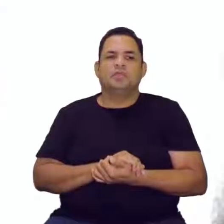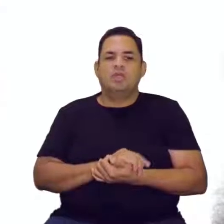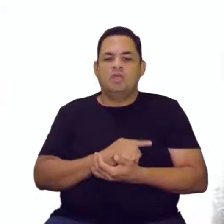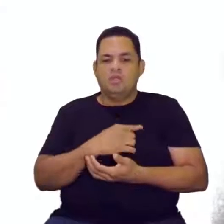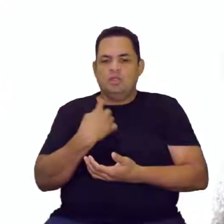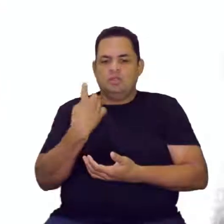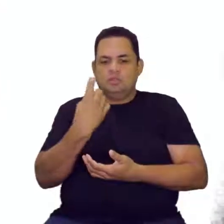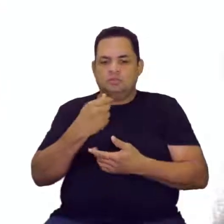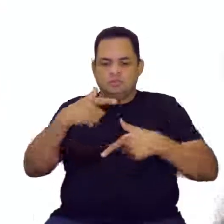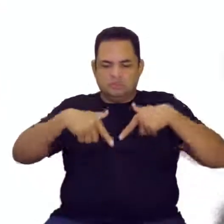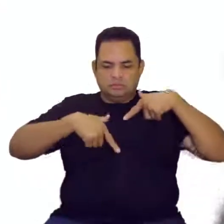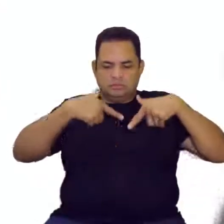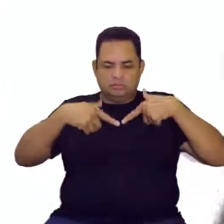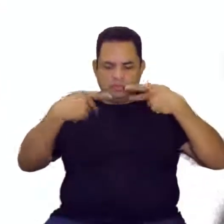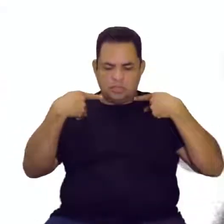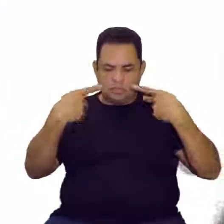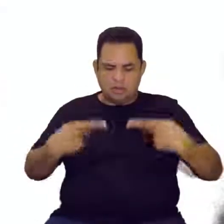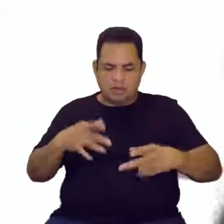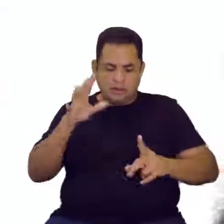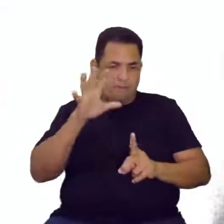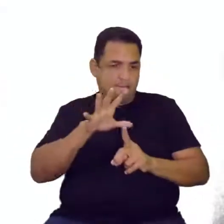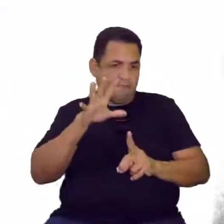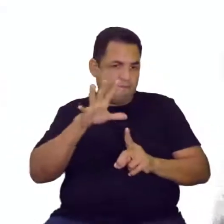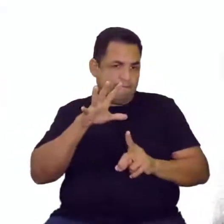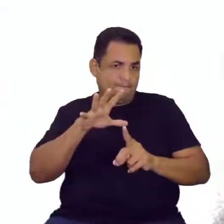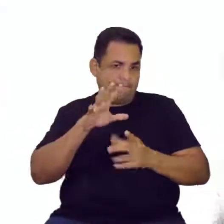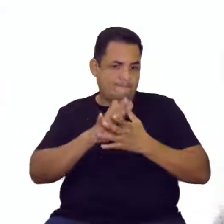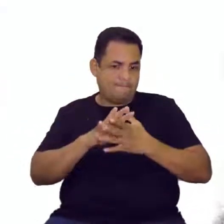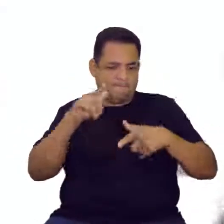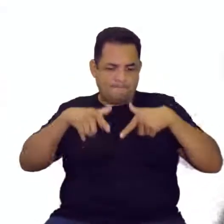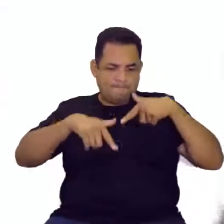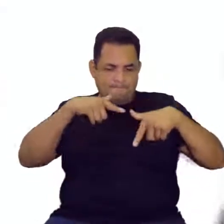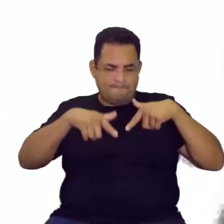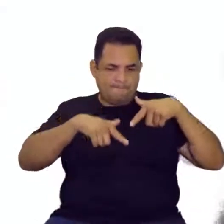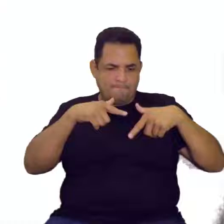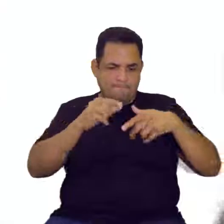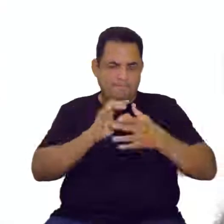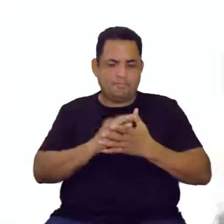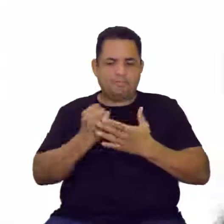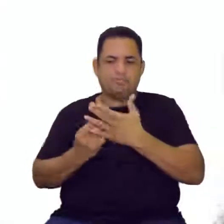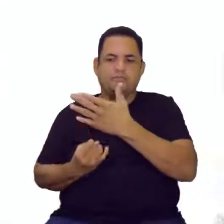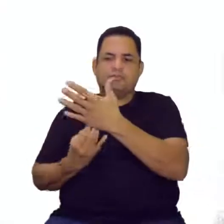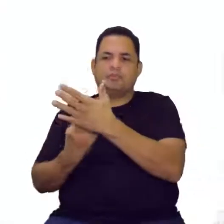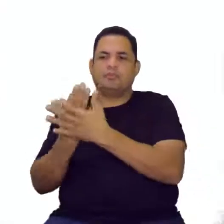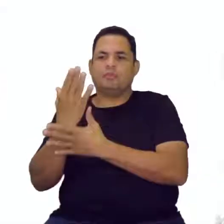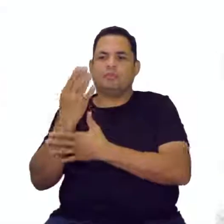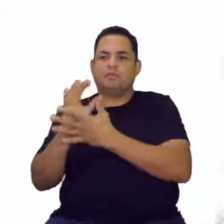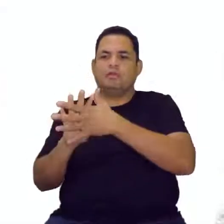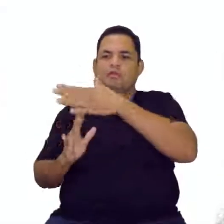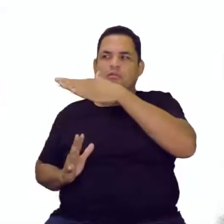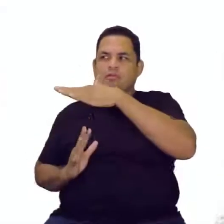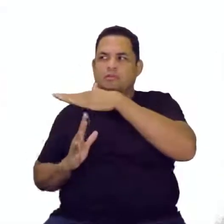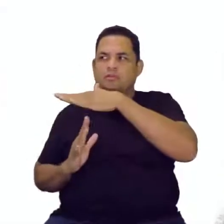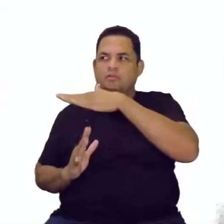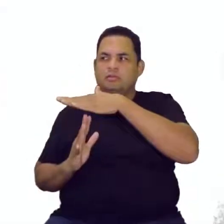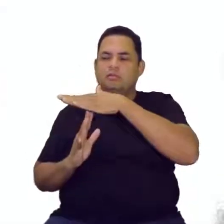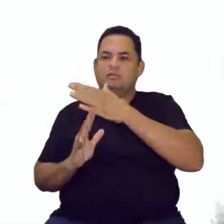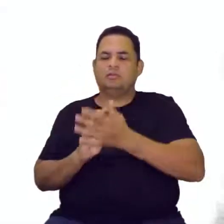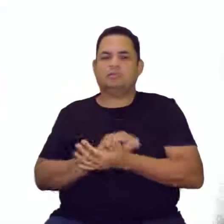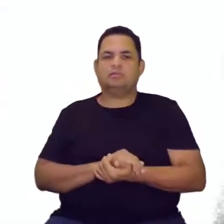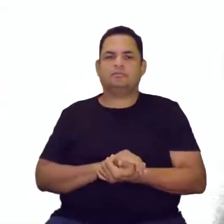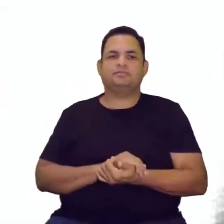humana, ela interfere na produção e na liberação de gases do efeito